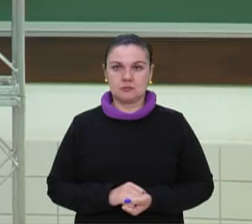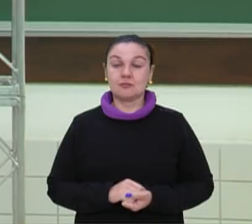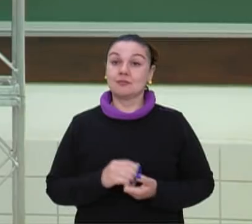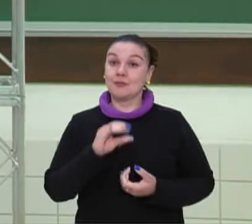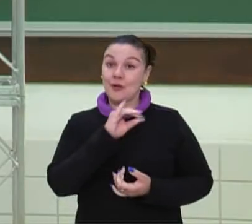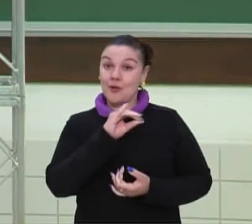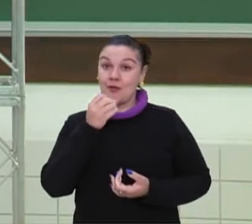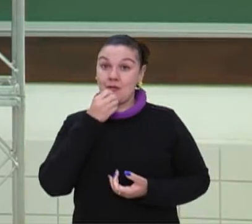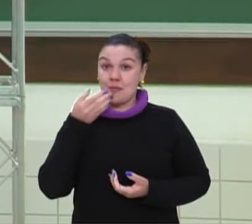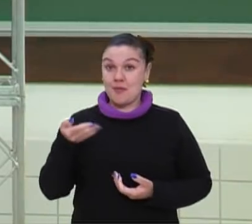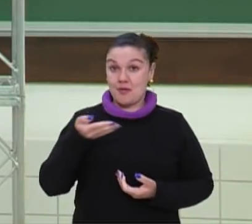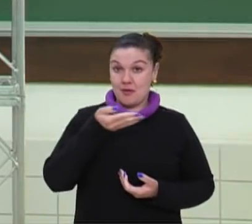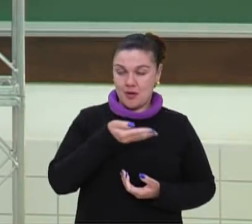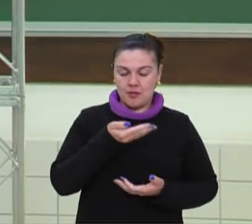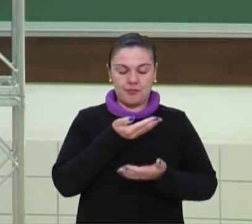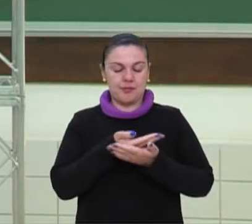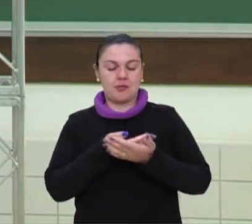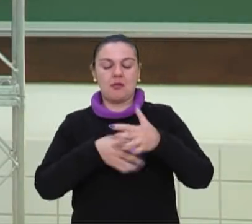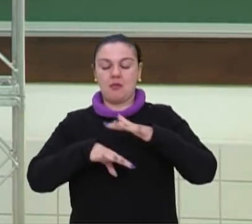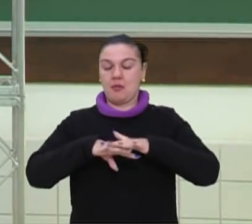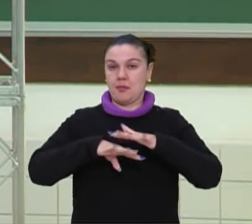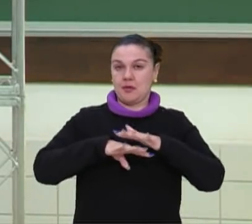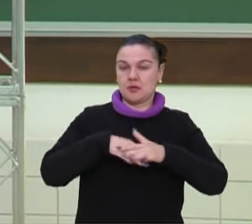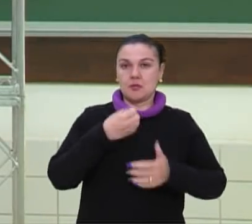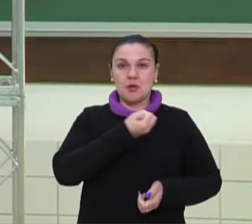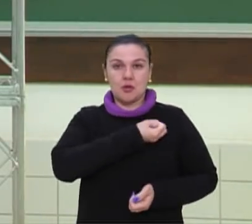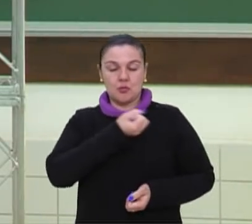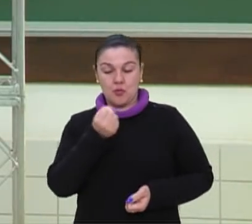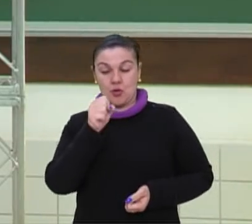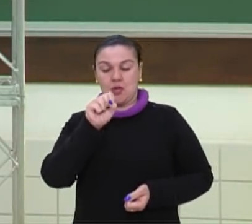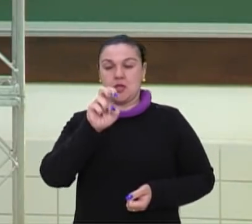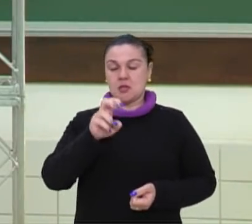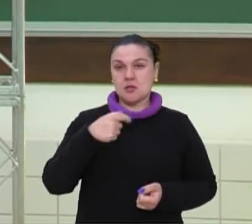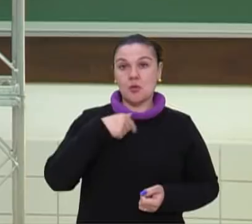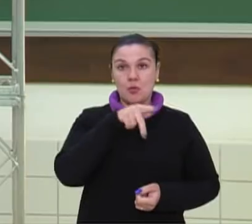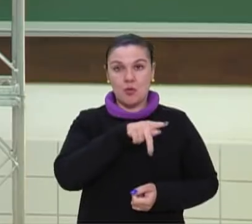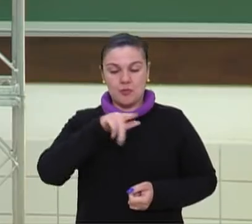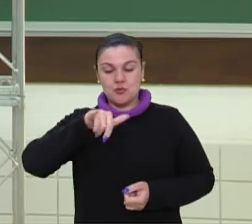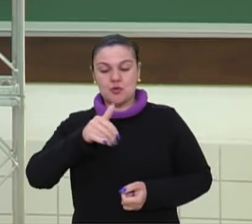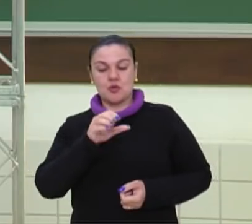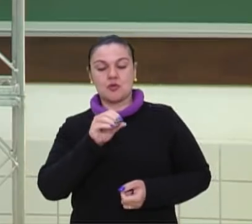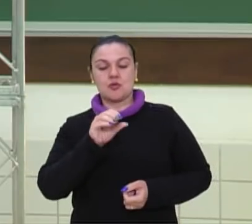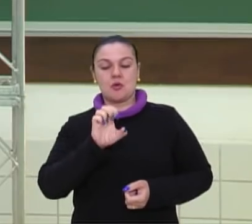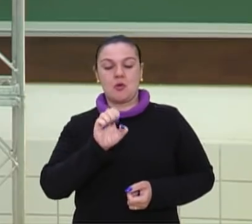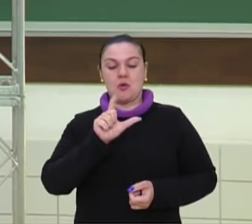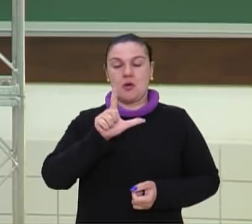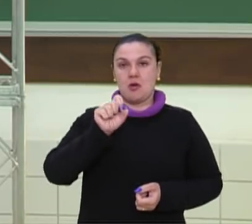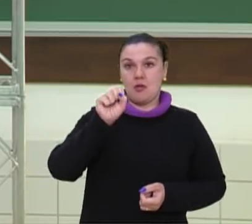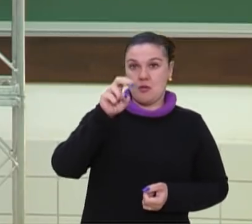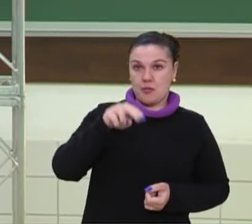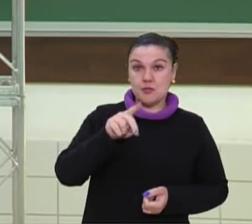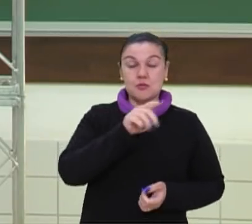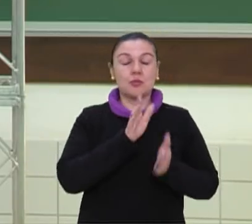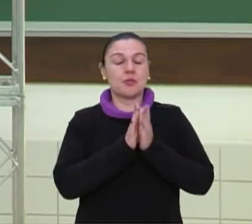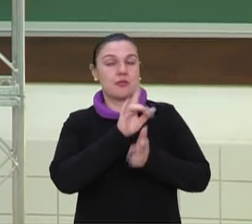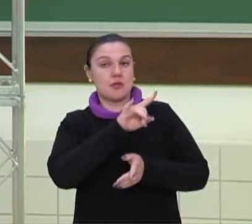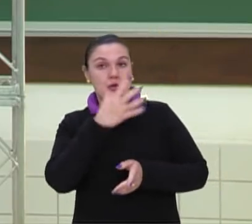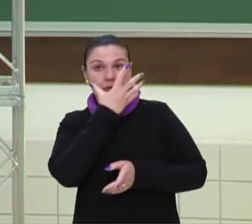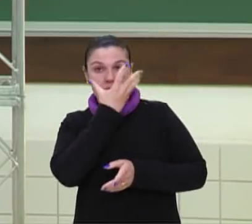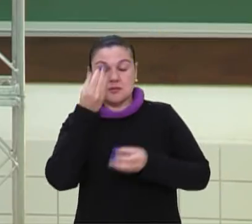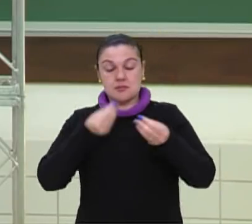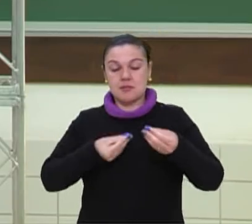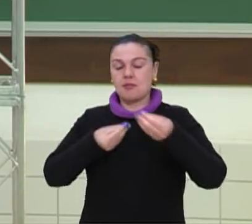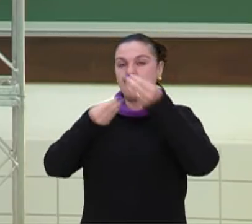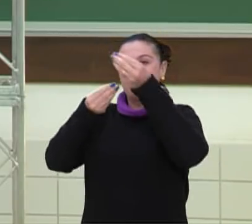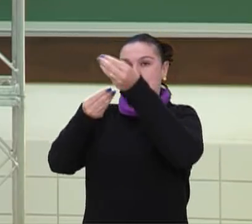Olá, sejam todos bem-vindos a mais uma aula de matemática, de número 85. Sou o professor Joelso. Não esqueça de levar suas atividades